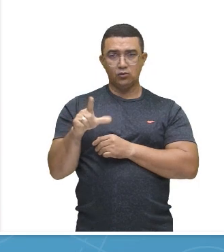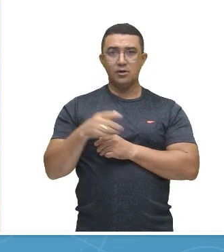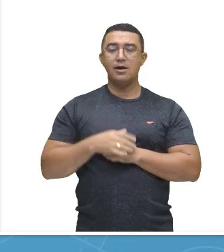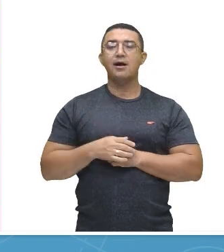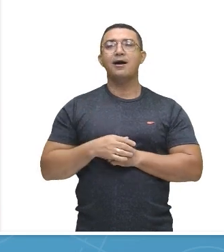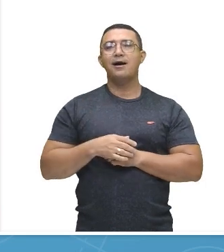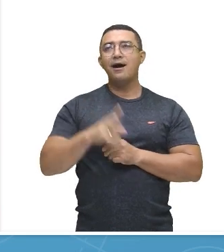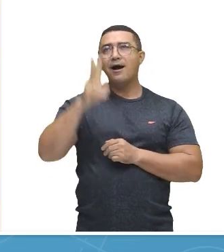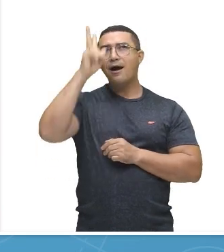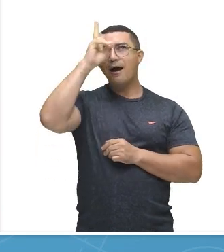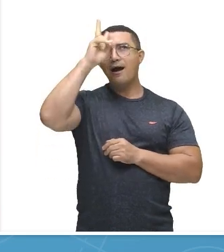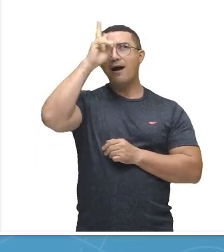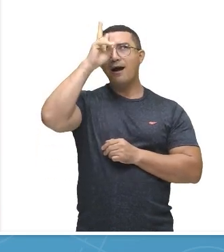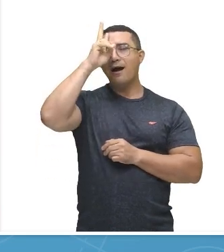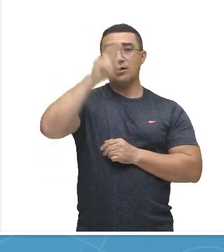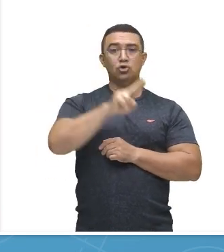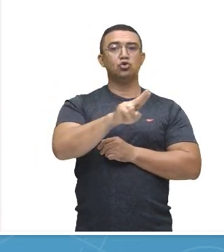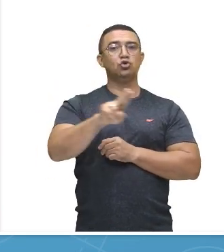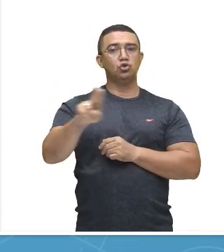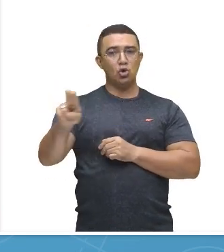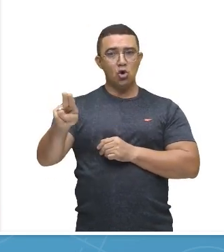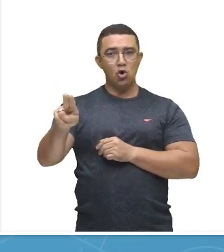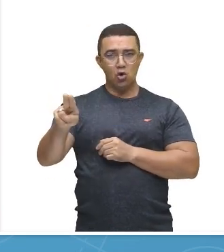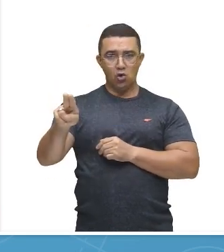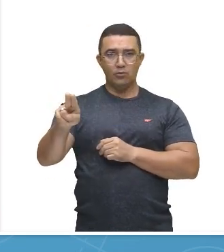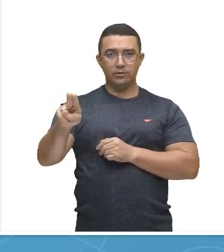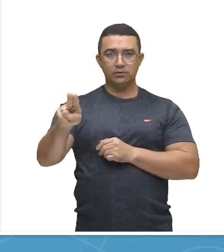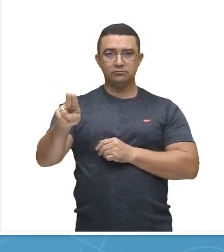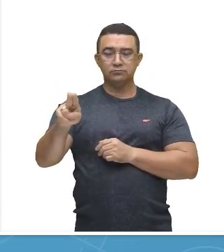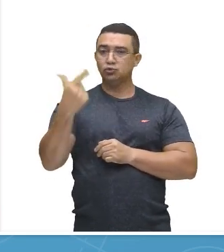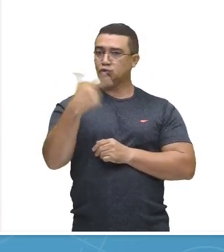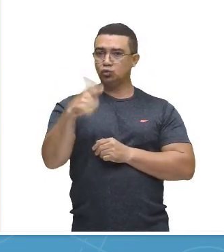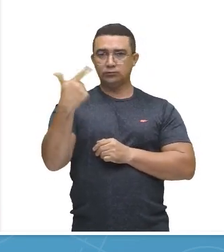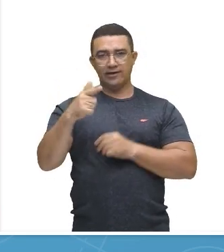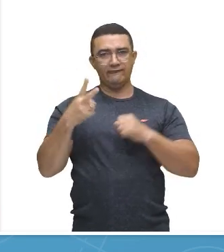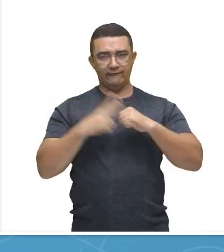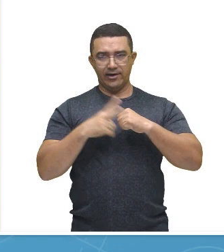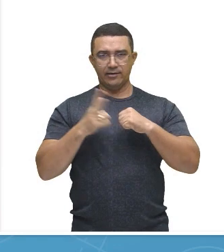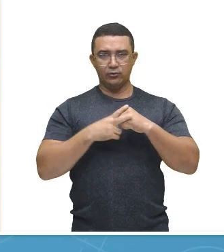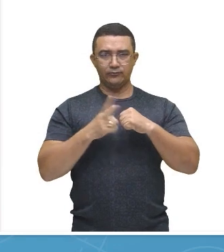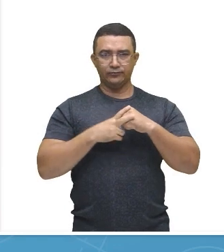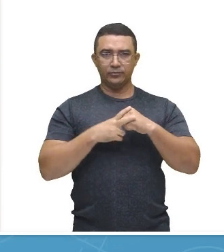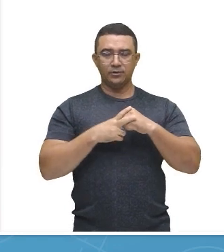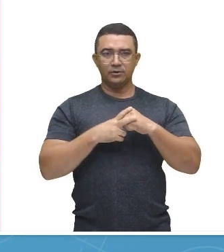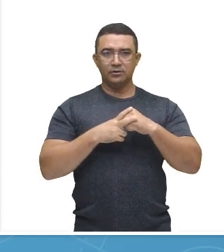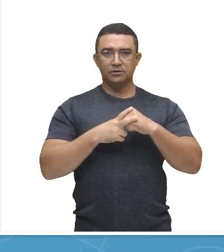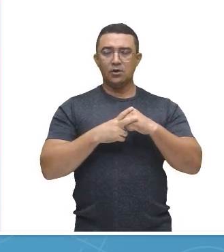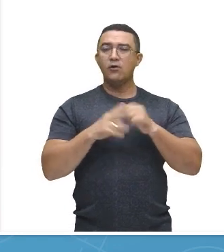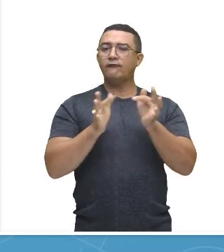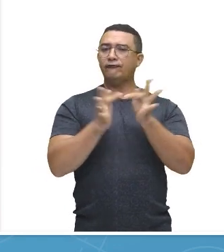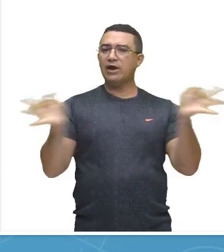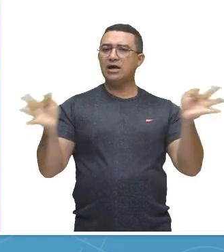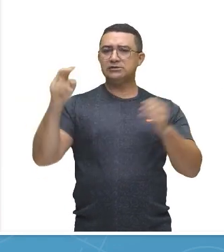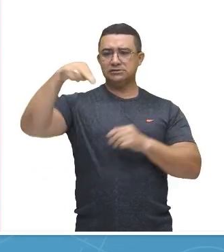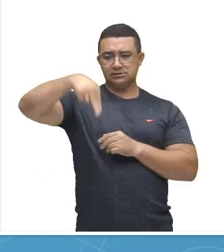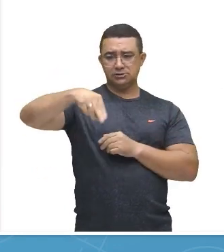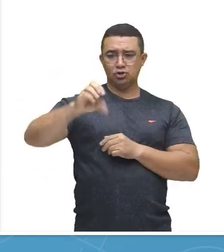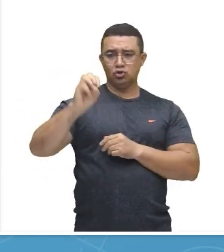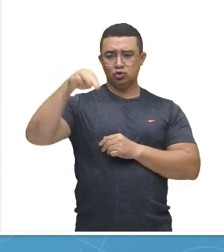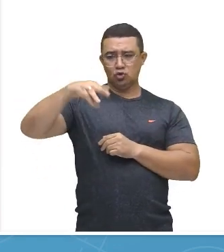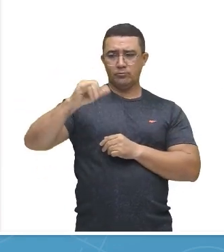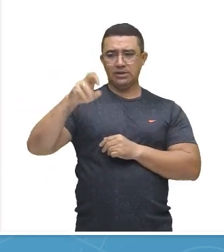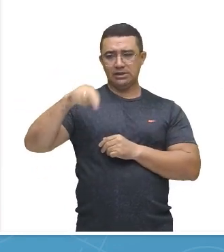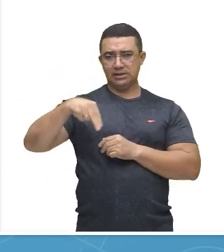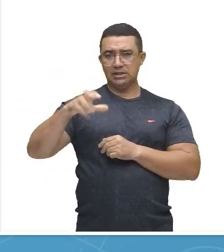lembra nome. Nome é aquilo sem verbo, você disse para mim, foi isso? Nominal que não apresenta verbo. As